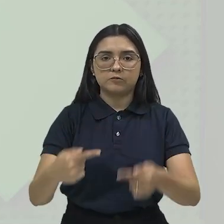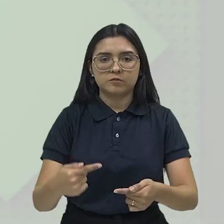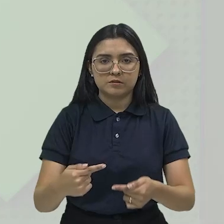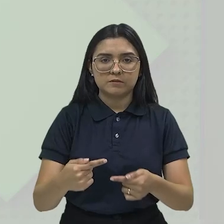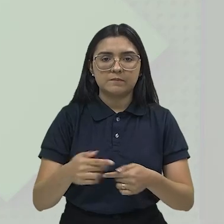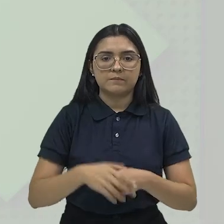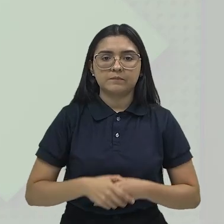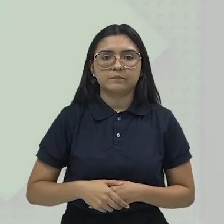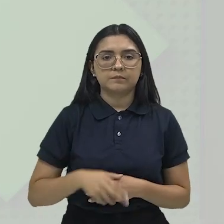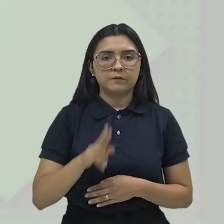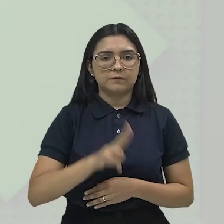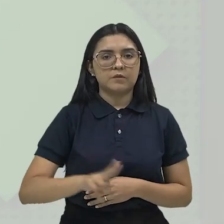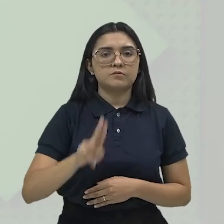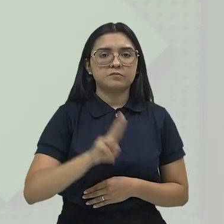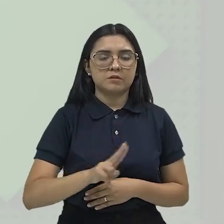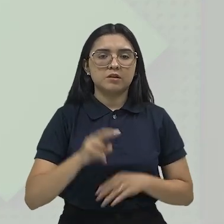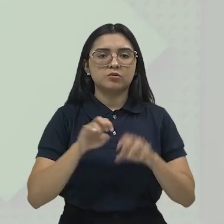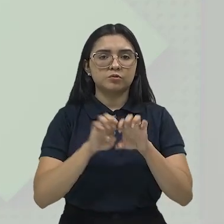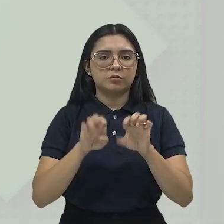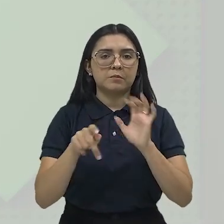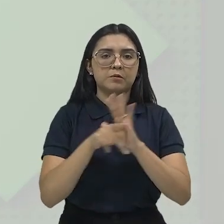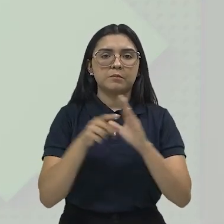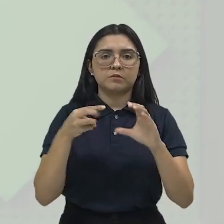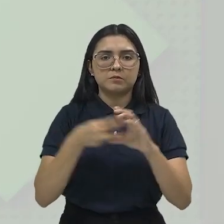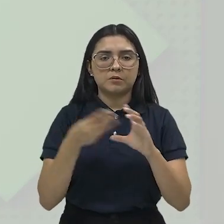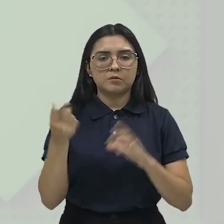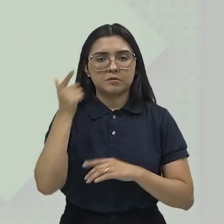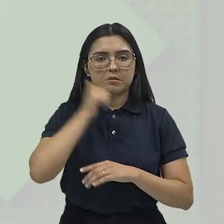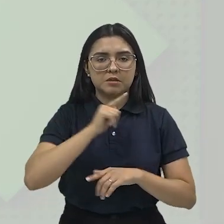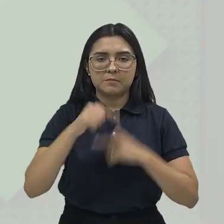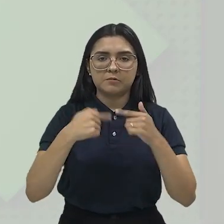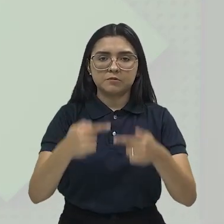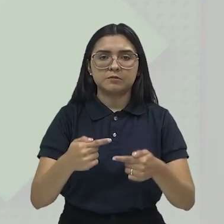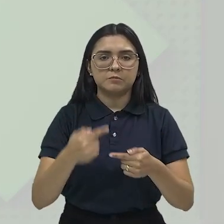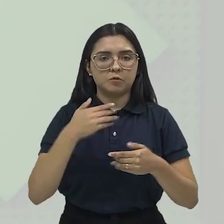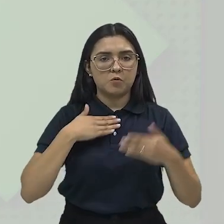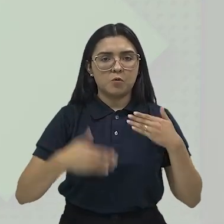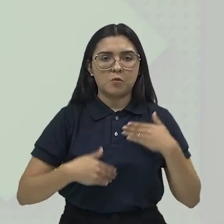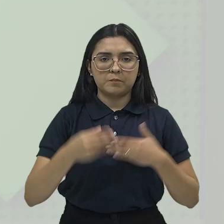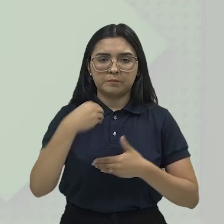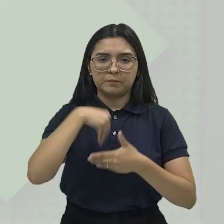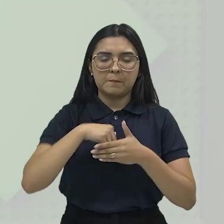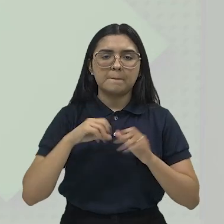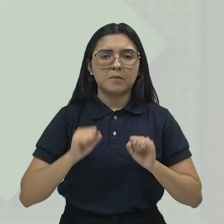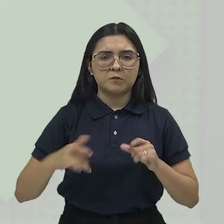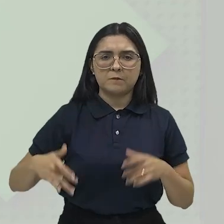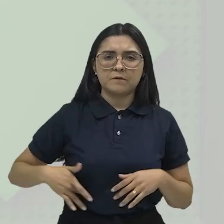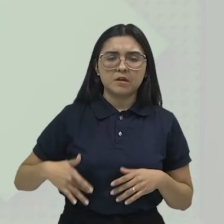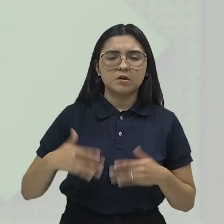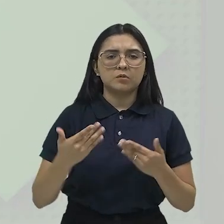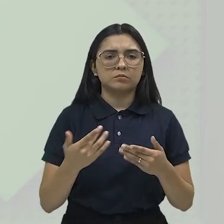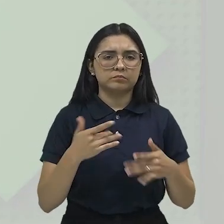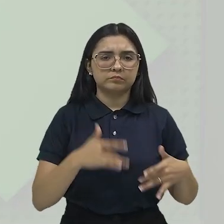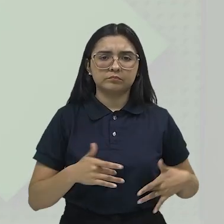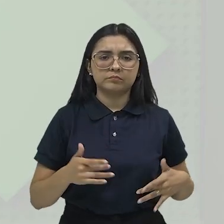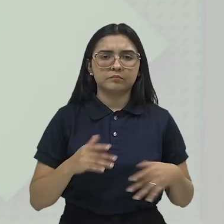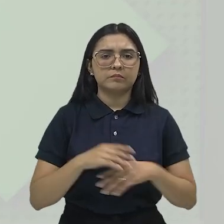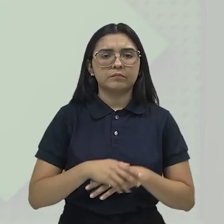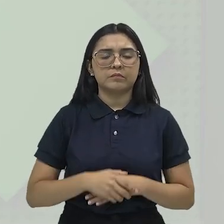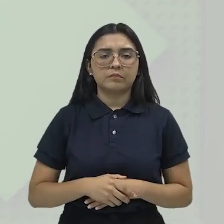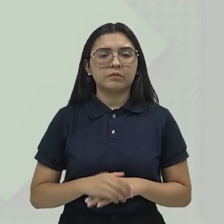ali o maquinário dessa célula para fazer toda a reprodução dele. Ele pode atingir o fígado, ele pode atingir o